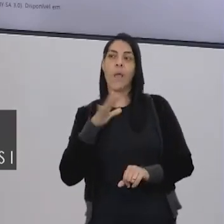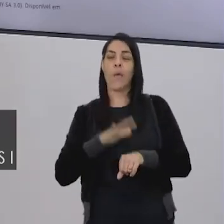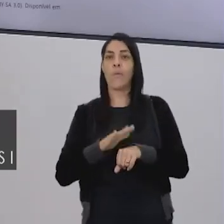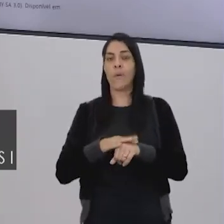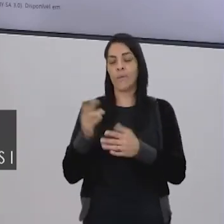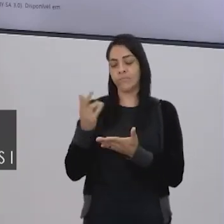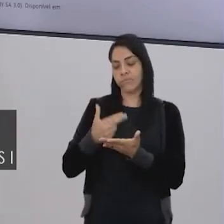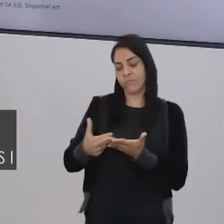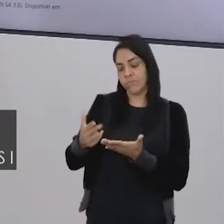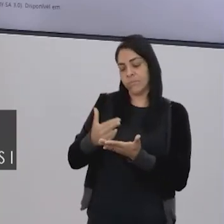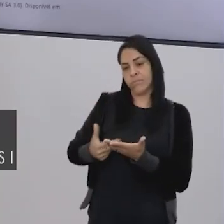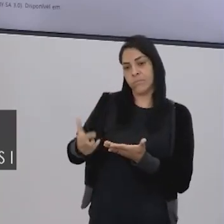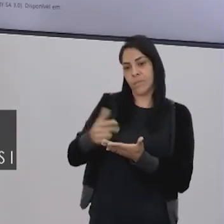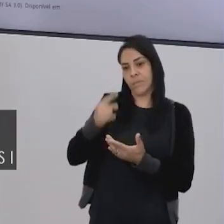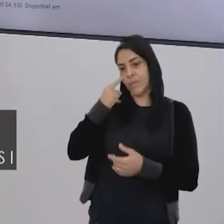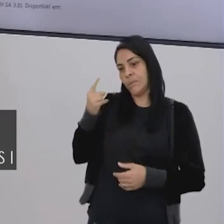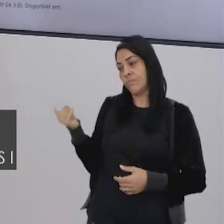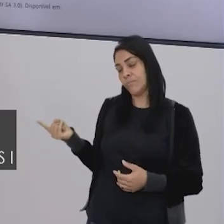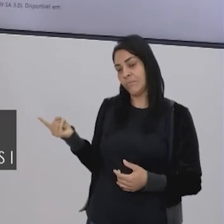aqui.